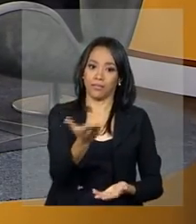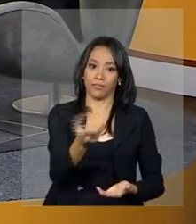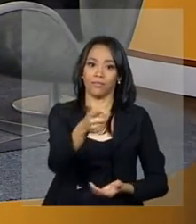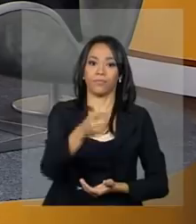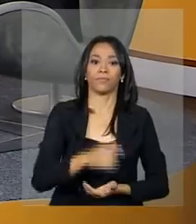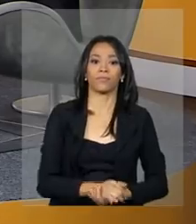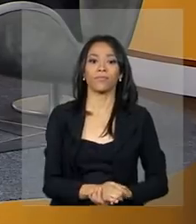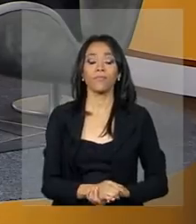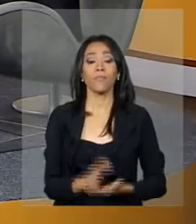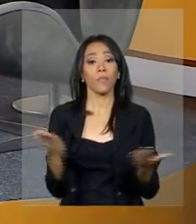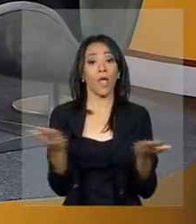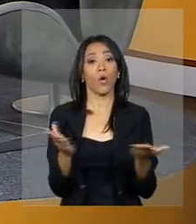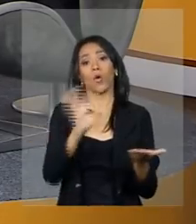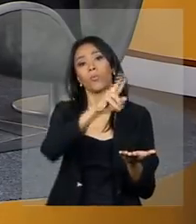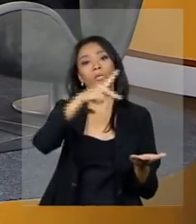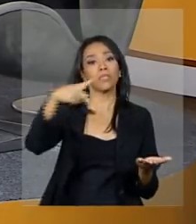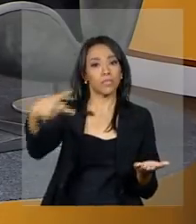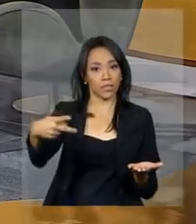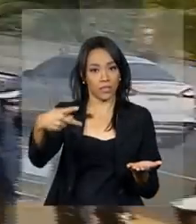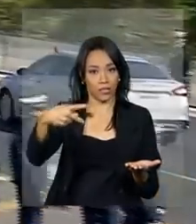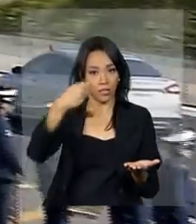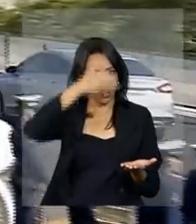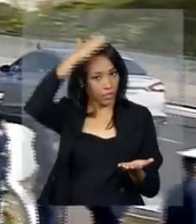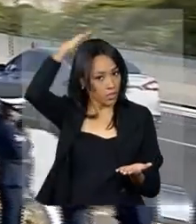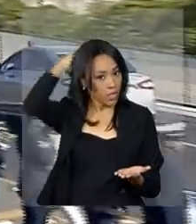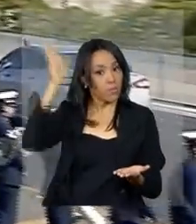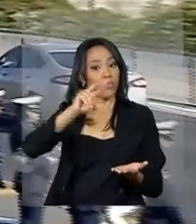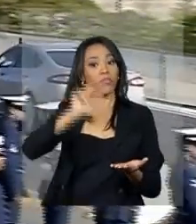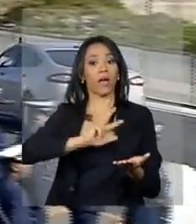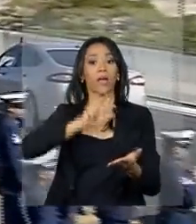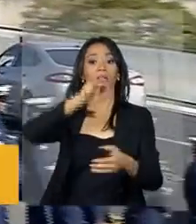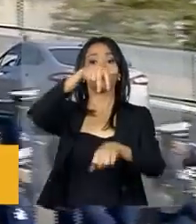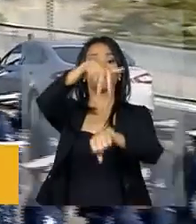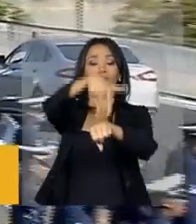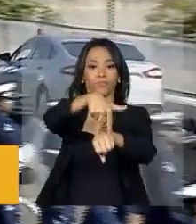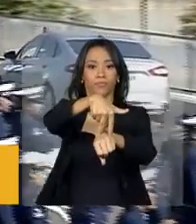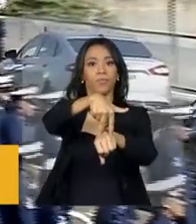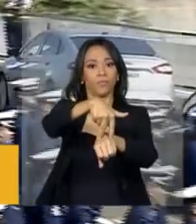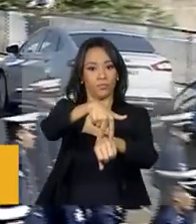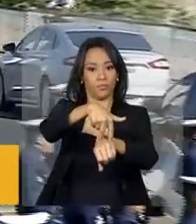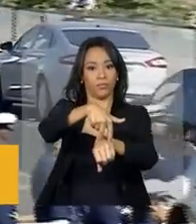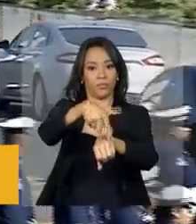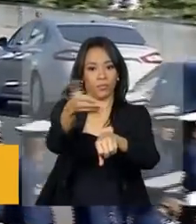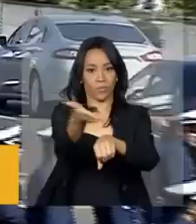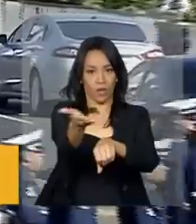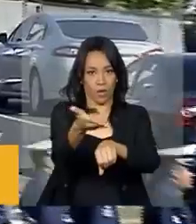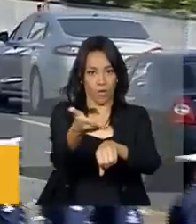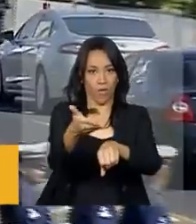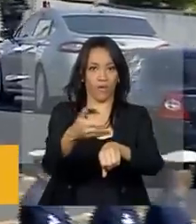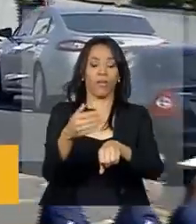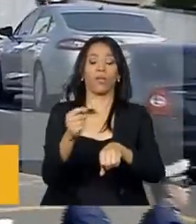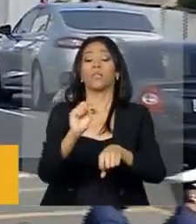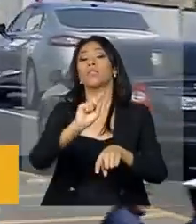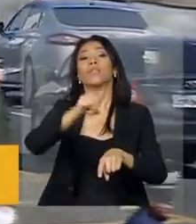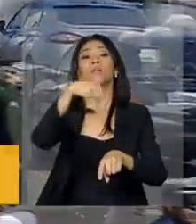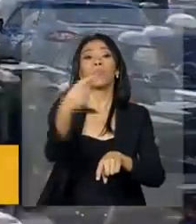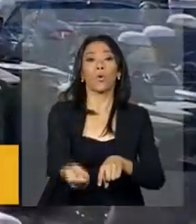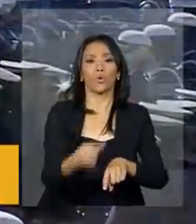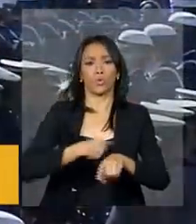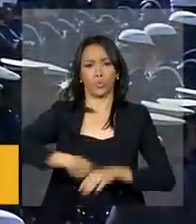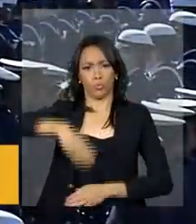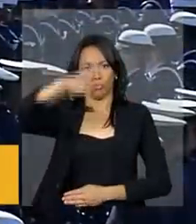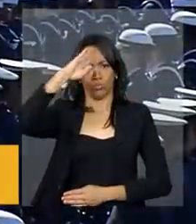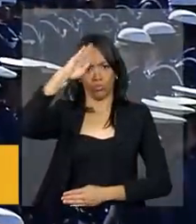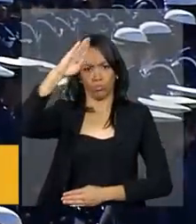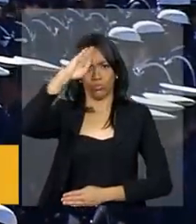o presidente, ele vai para o palanque, a tribuna presidencial, e em seguida o general Leme,